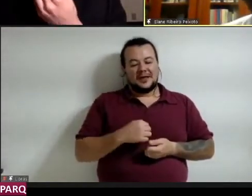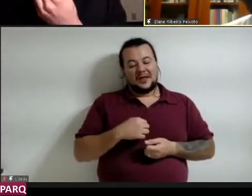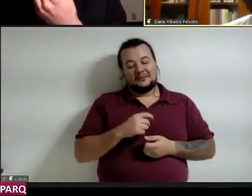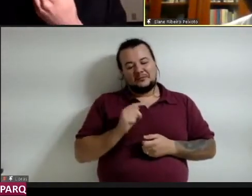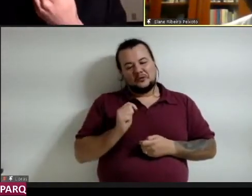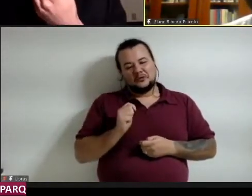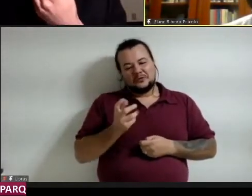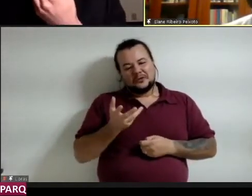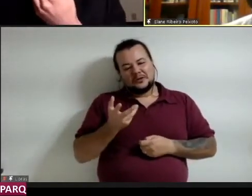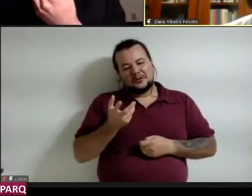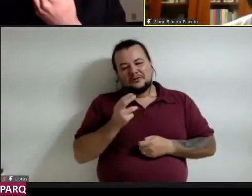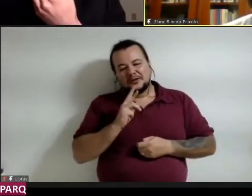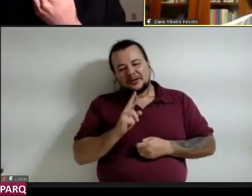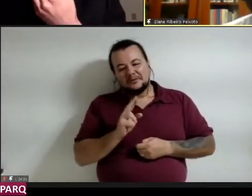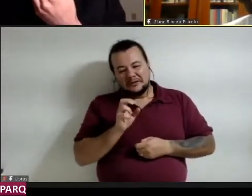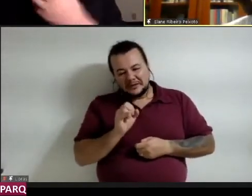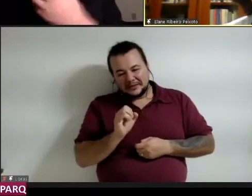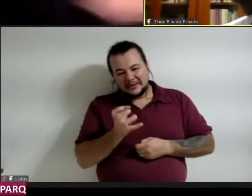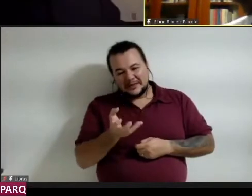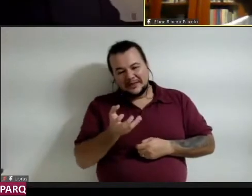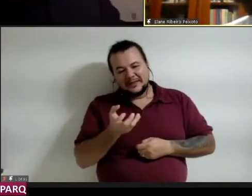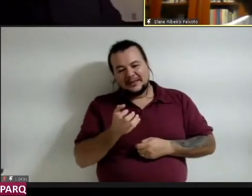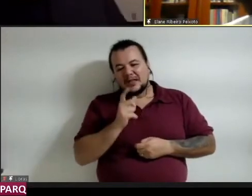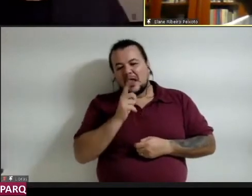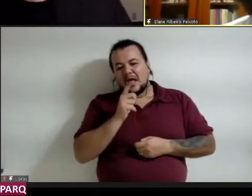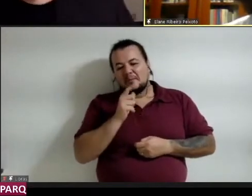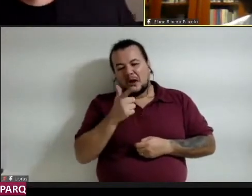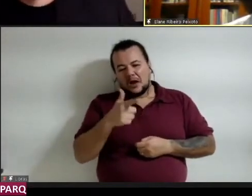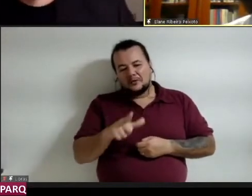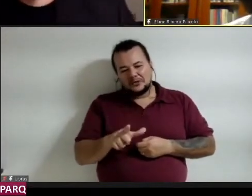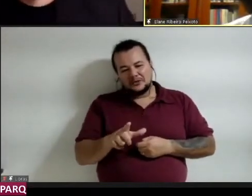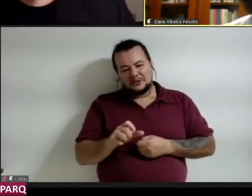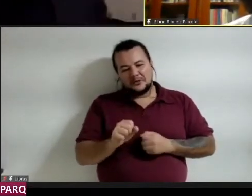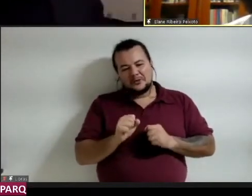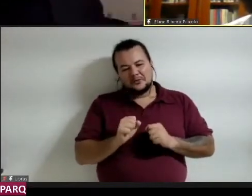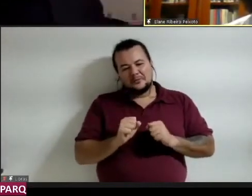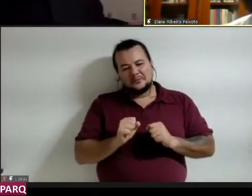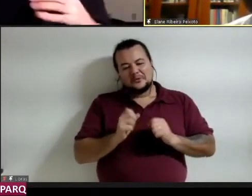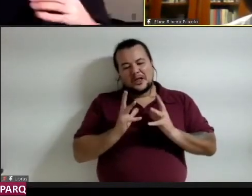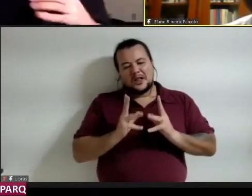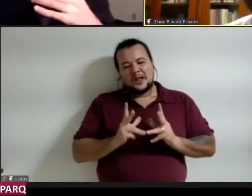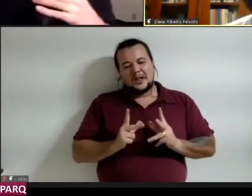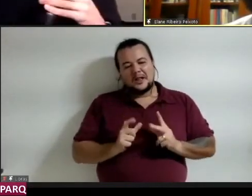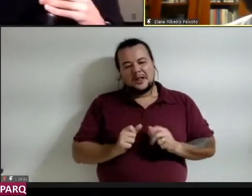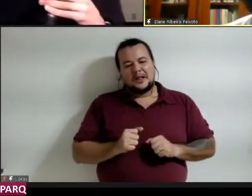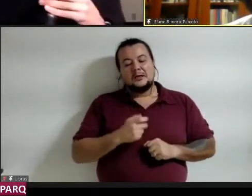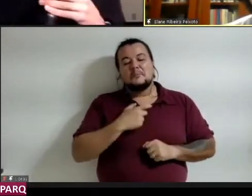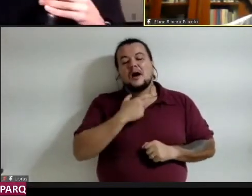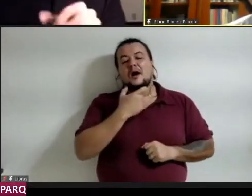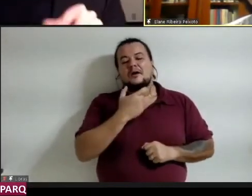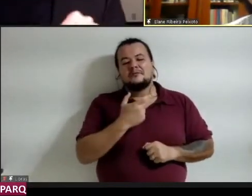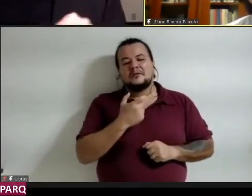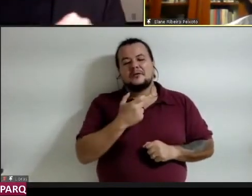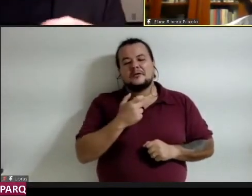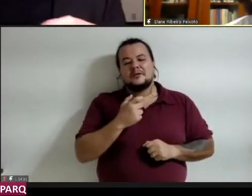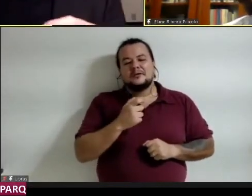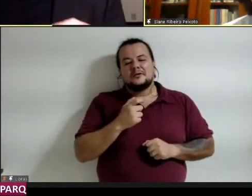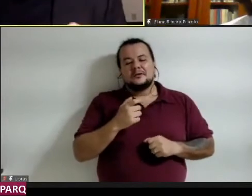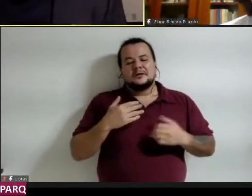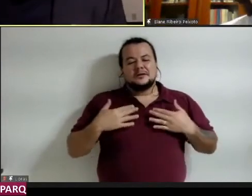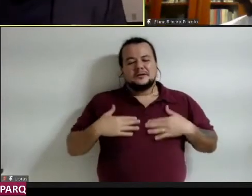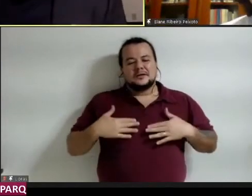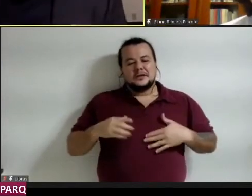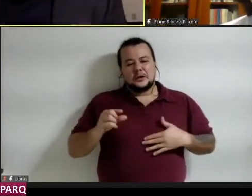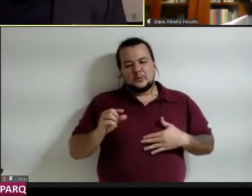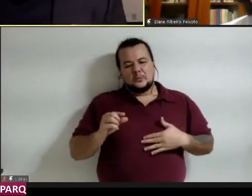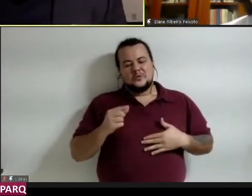quiser beber mais uma água para poder limpar a voz, descansar um pouquinho, fique à vontade. Isso está